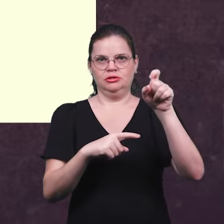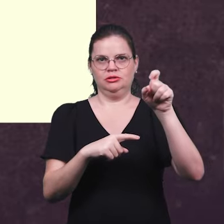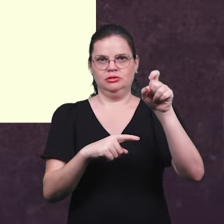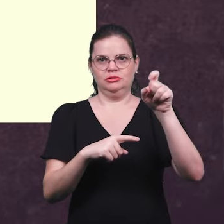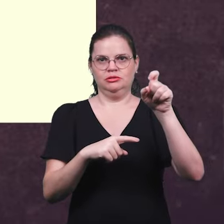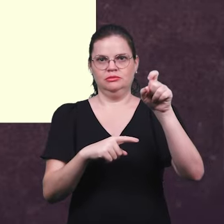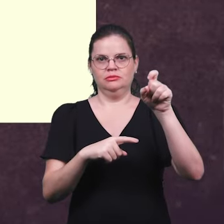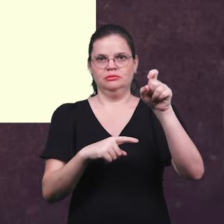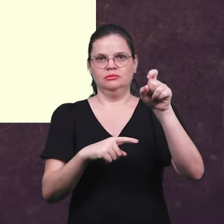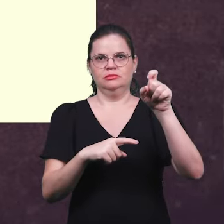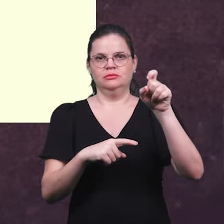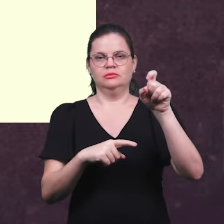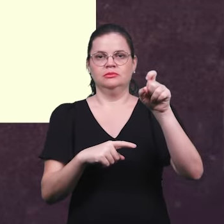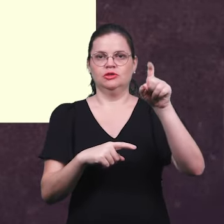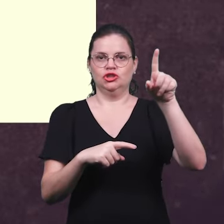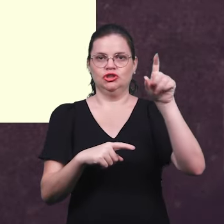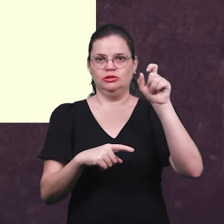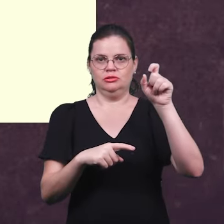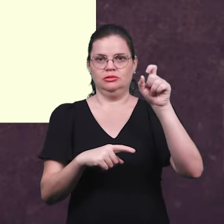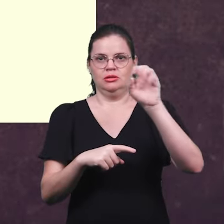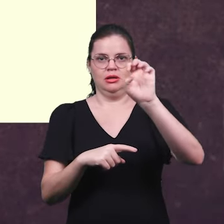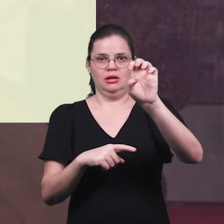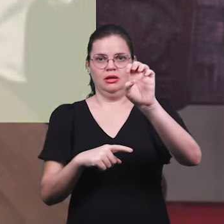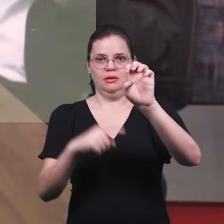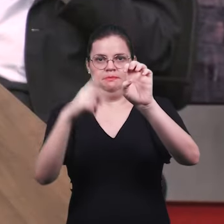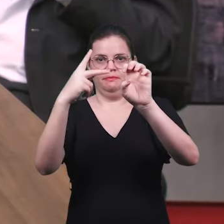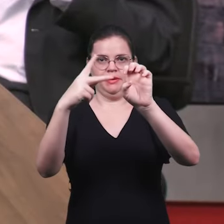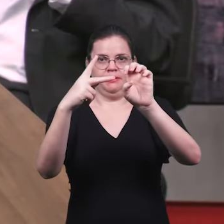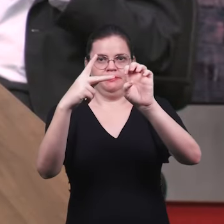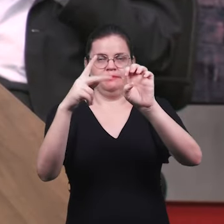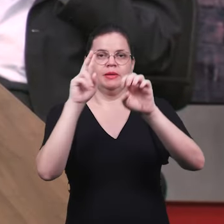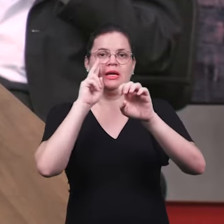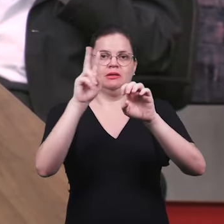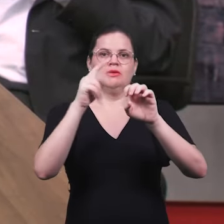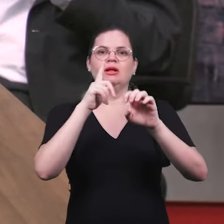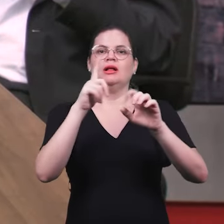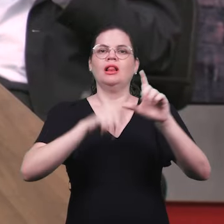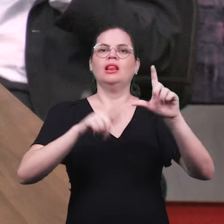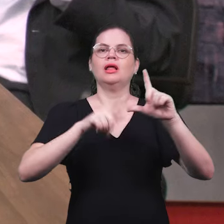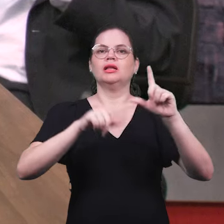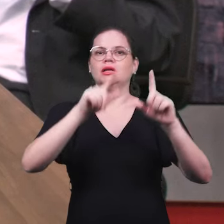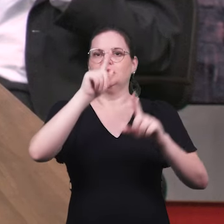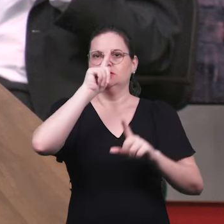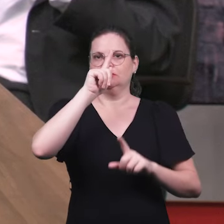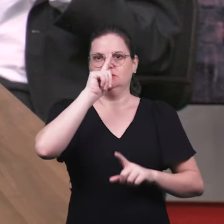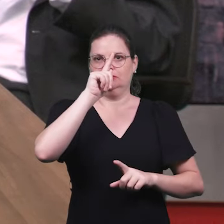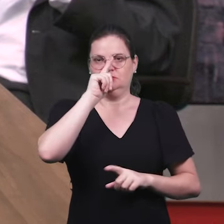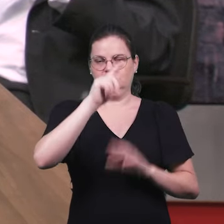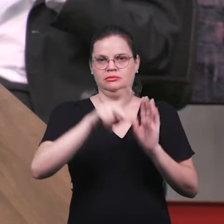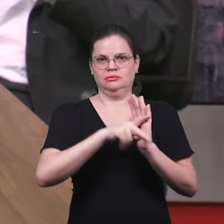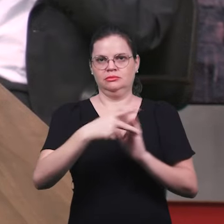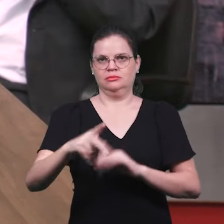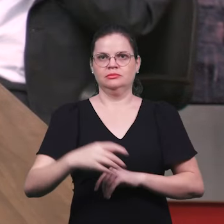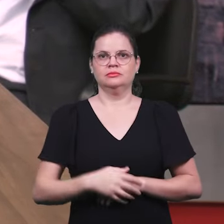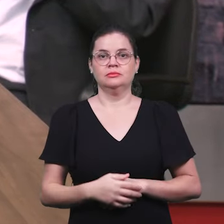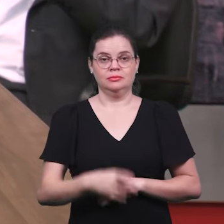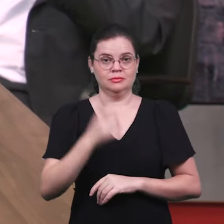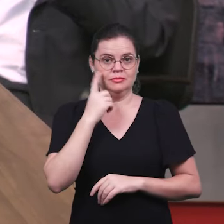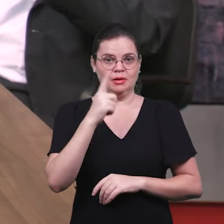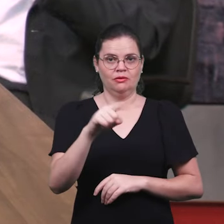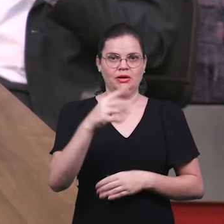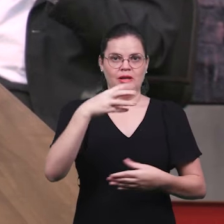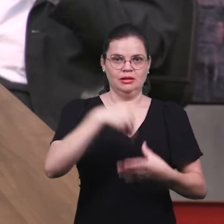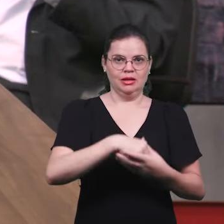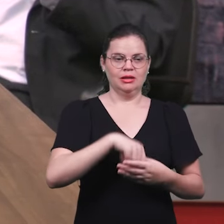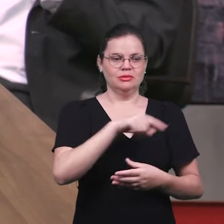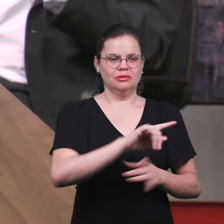Que você citou aqui, pastor Sernon, que os cristãos nas catacumbas usavam a